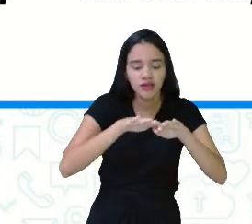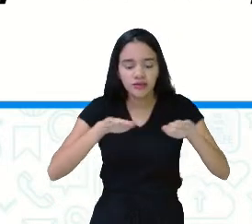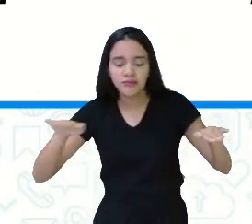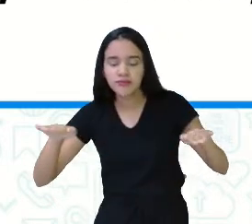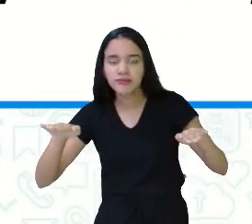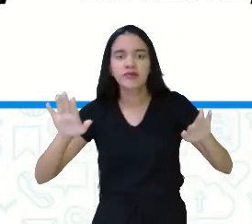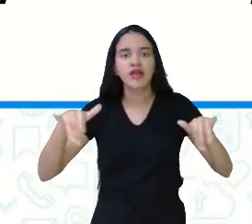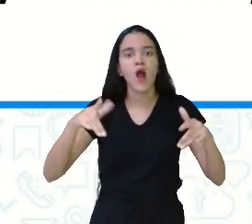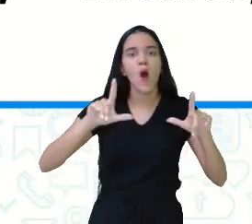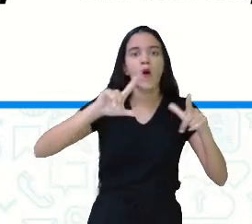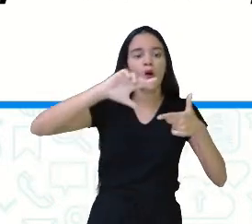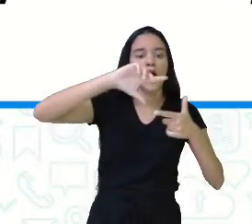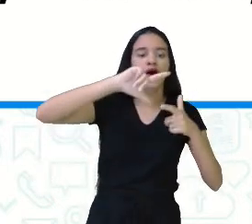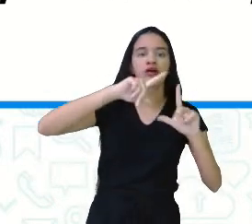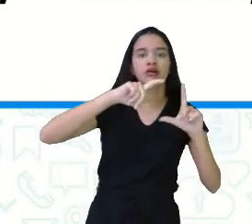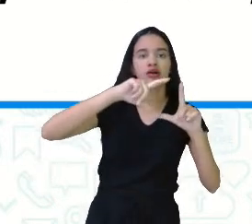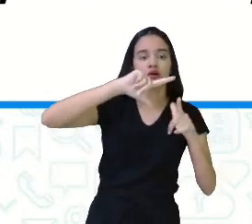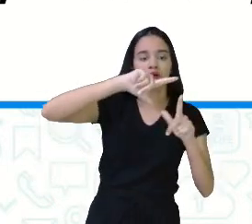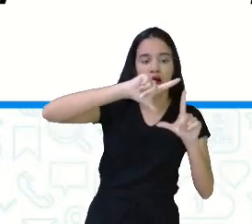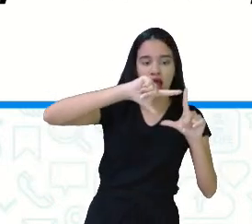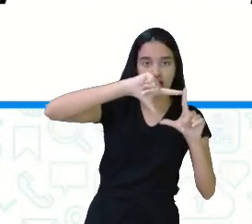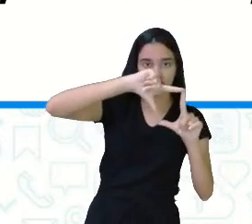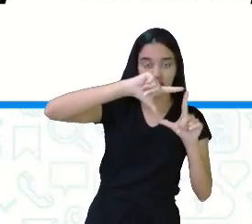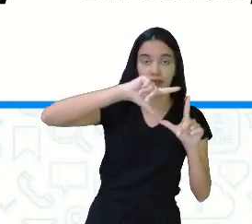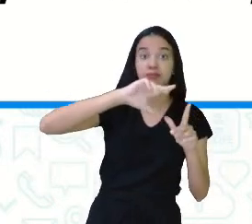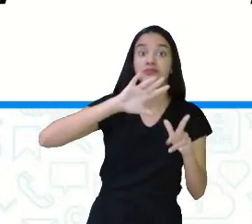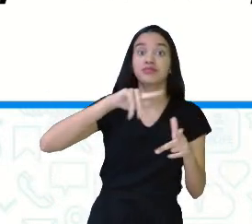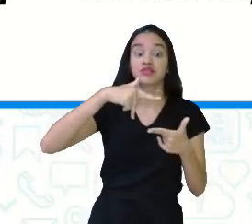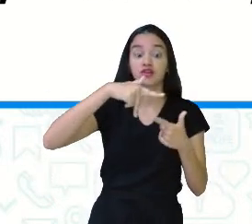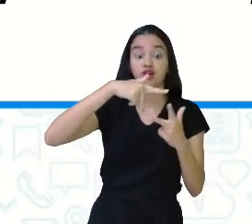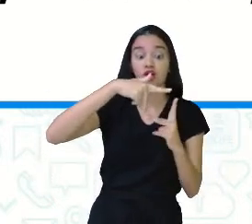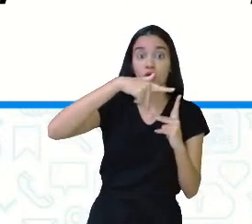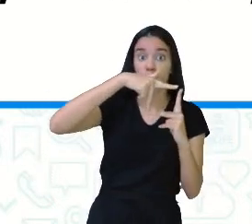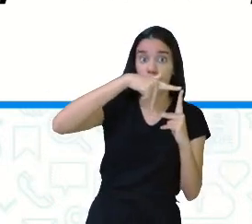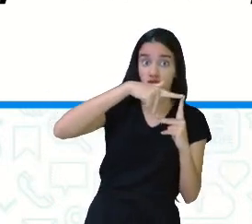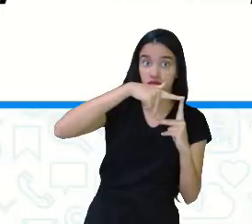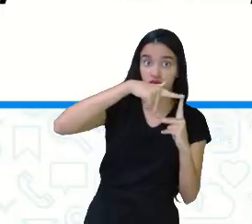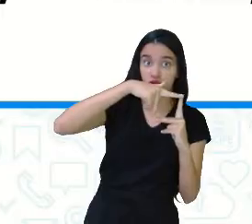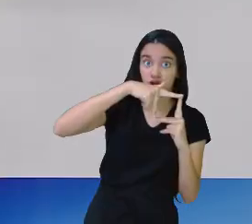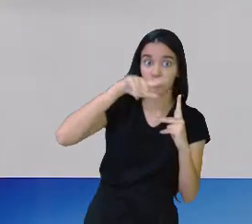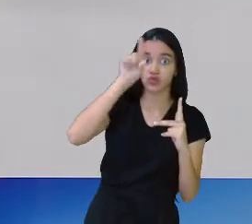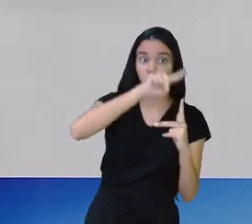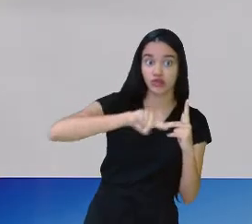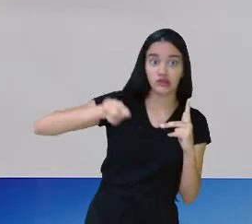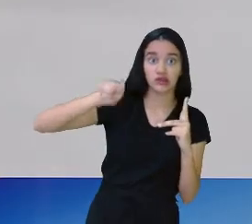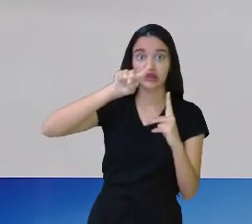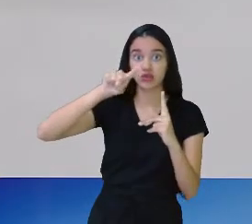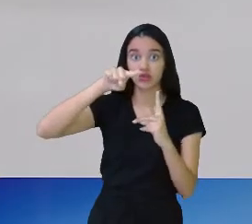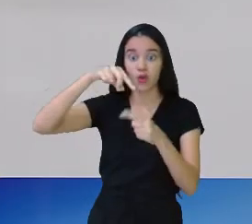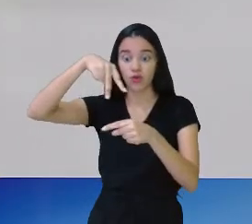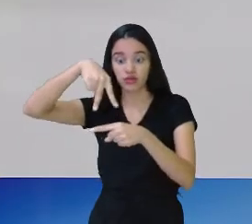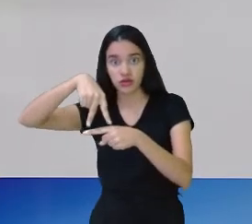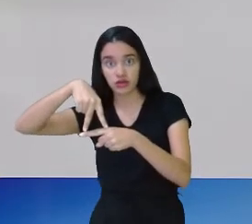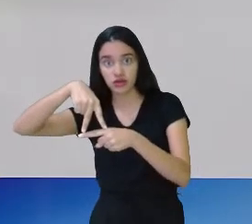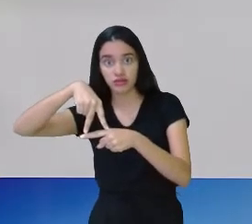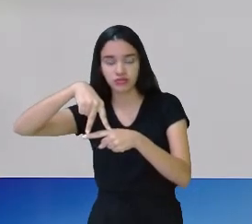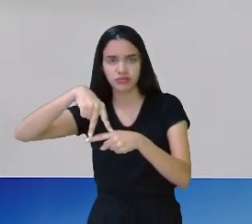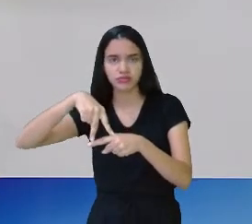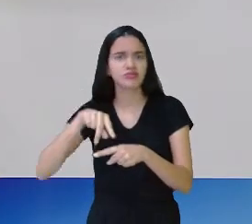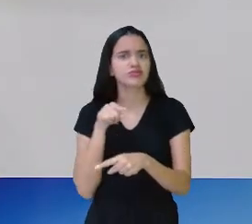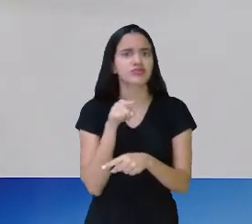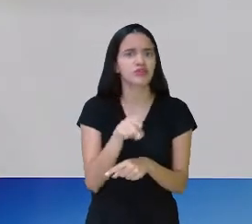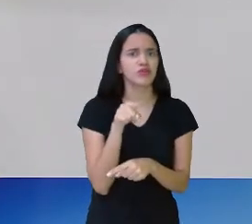como quadrados, círculos, triângulos, entre outras formas. Para onde